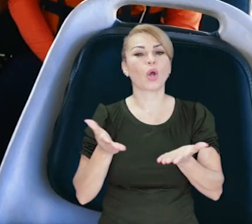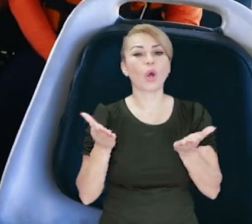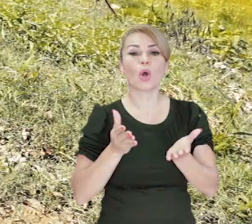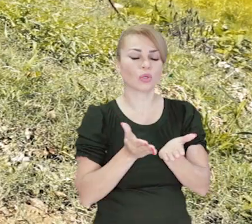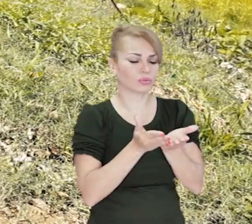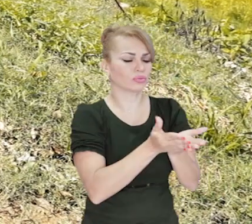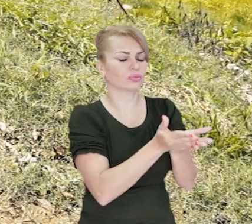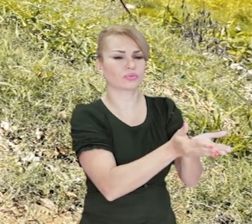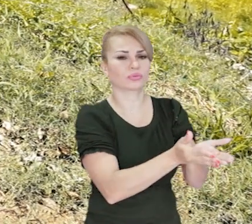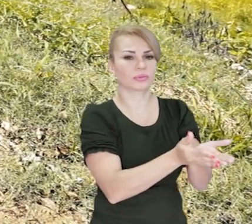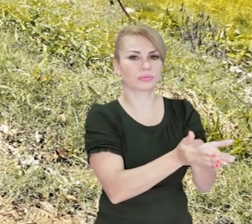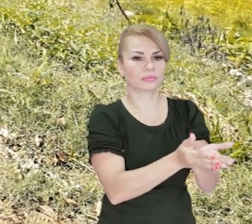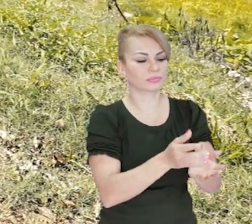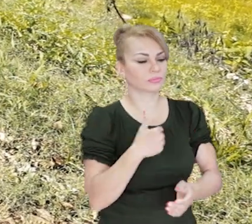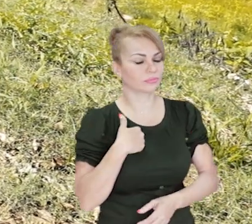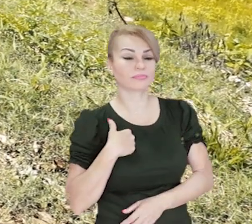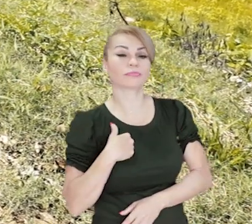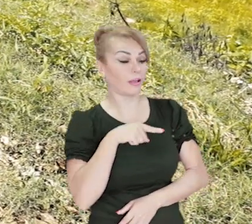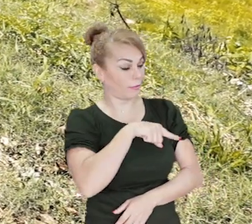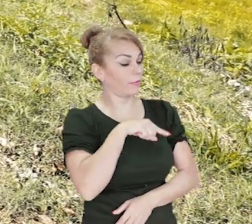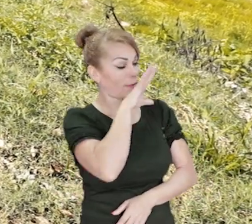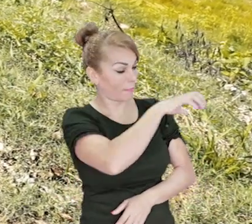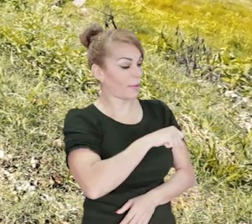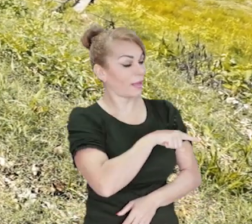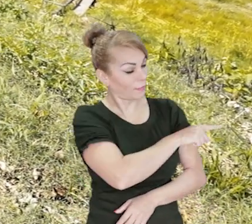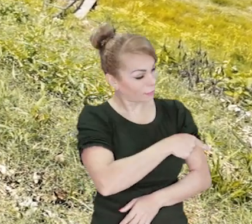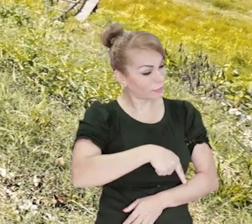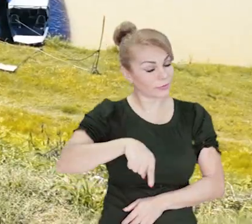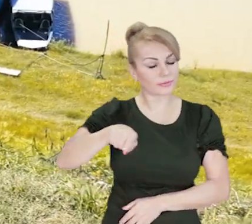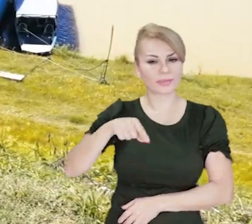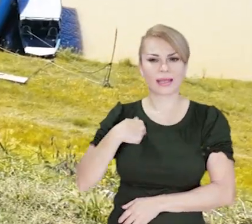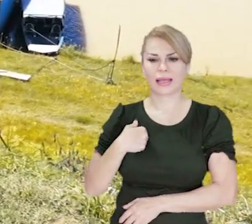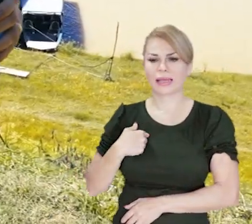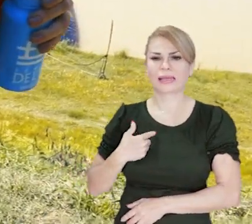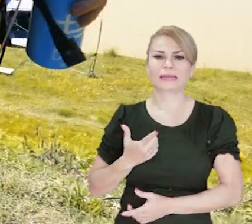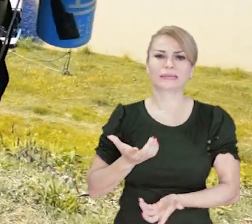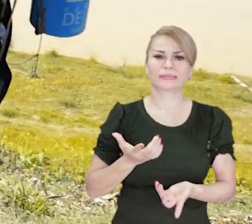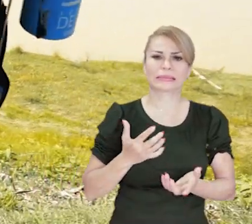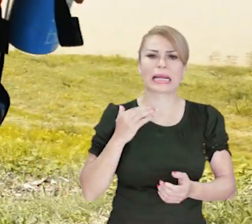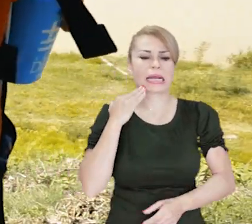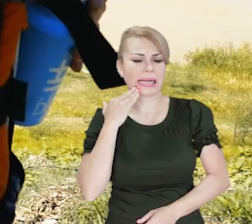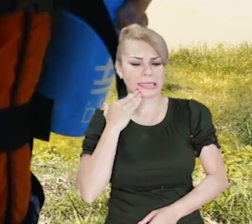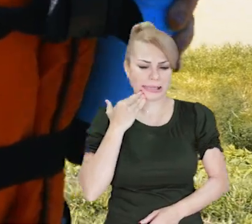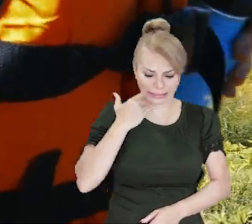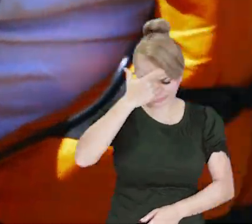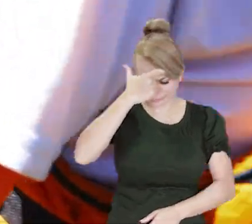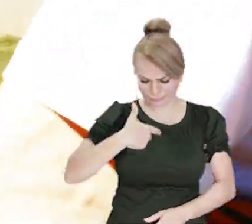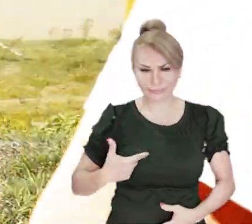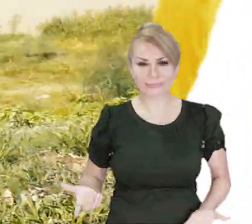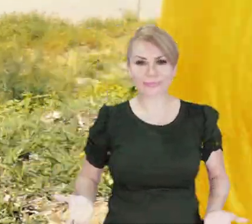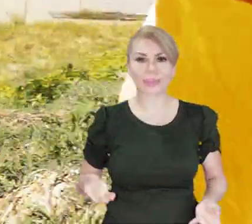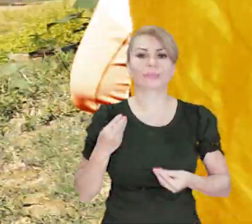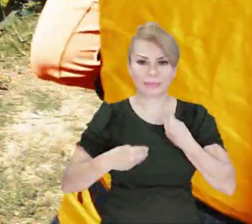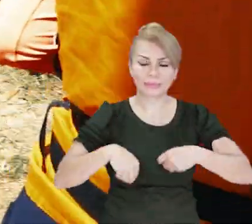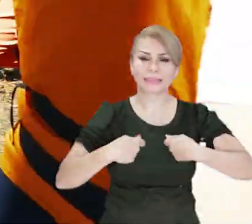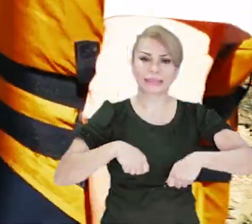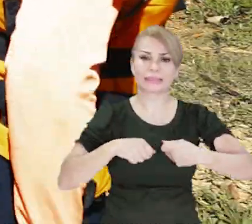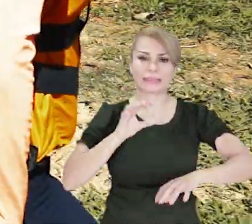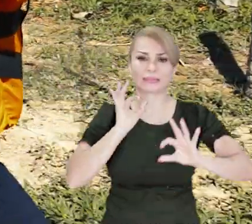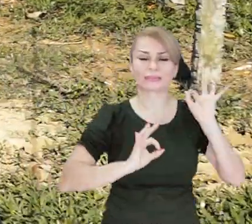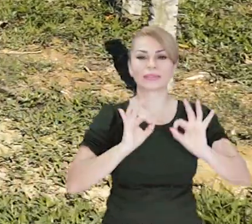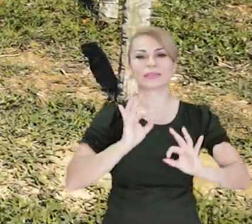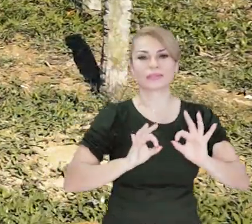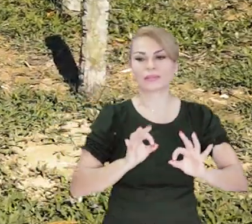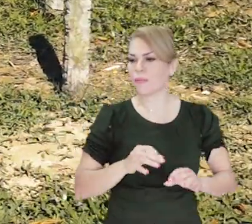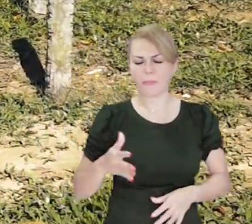só tinham ido me buscar. Aí eu falei, mas eu tô toda suja, toda... Assim mesmo, bora. Eu falei, então vamos.